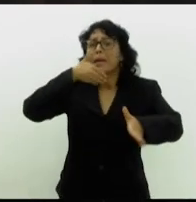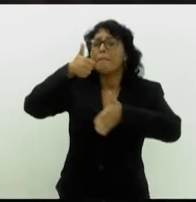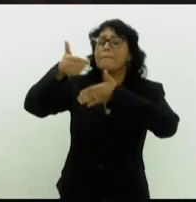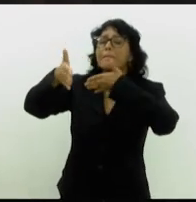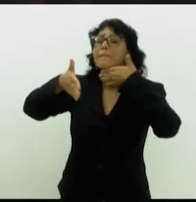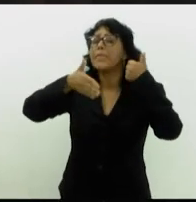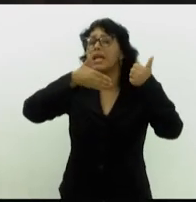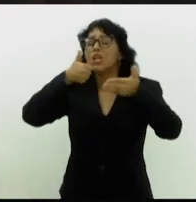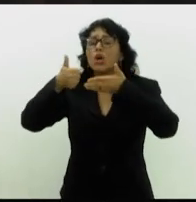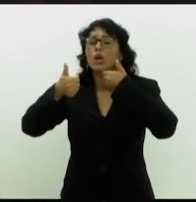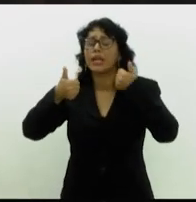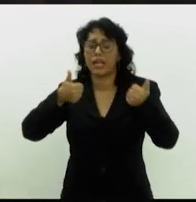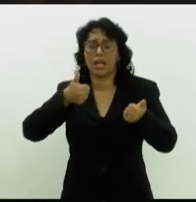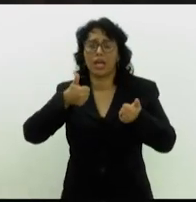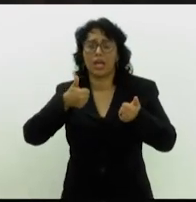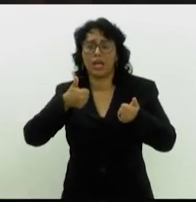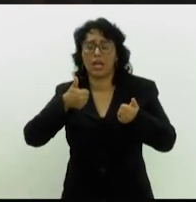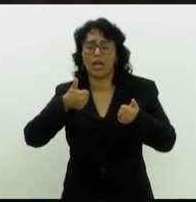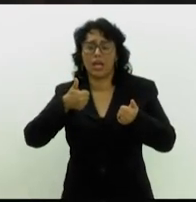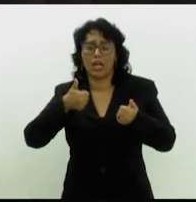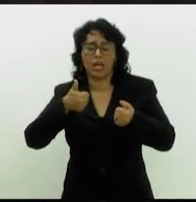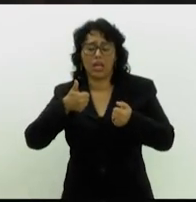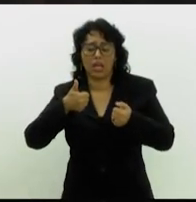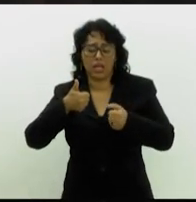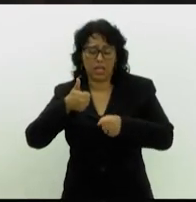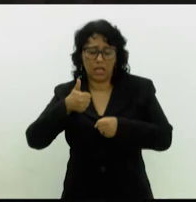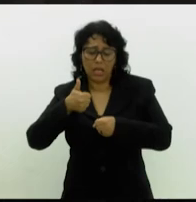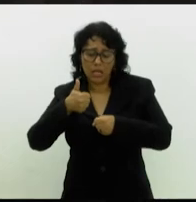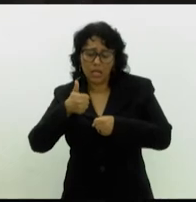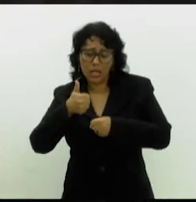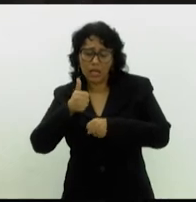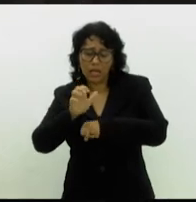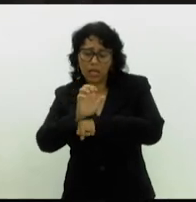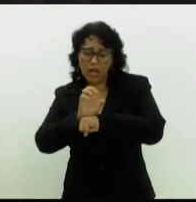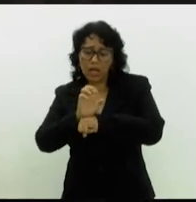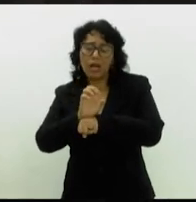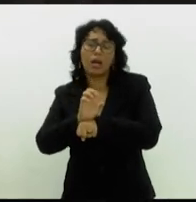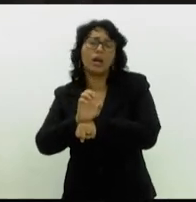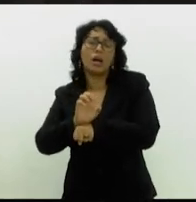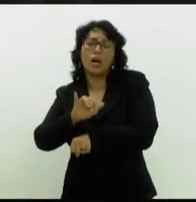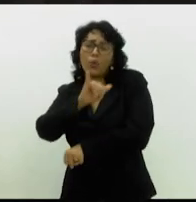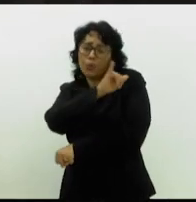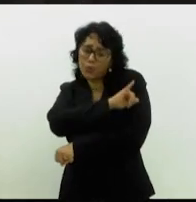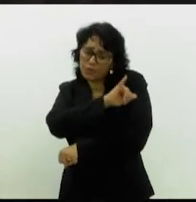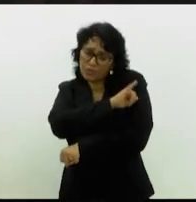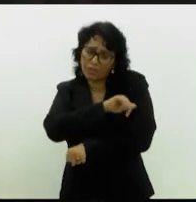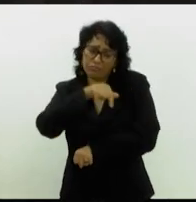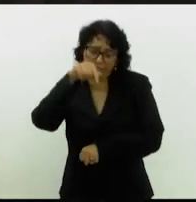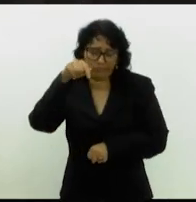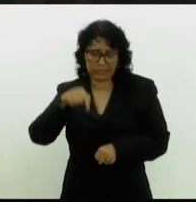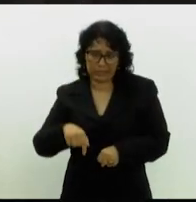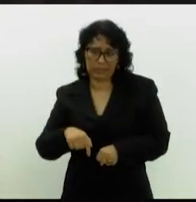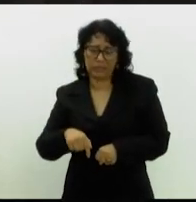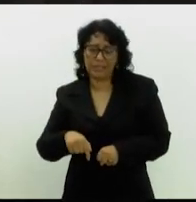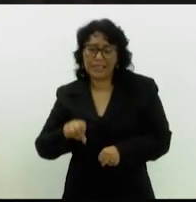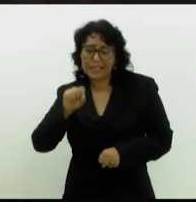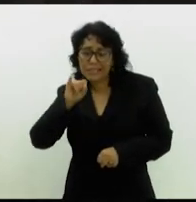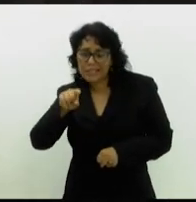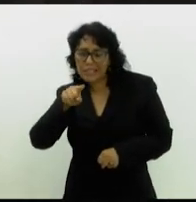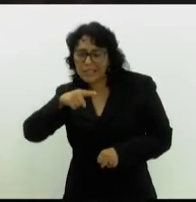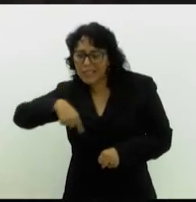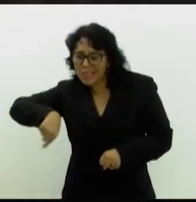do Estado porque volto a dizer sem arrecadação não tem política